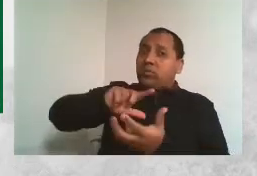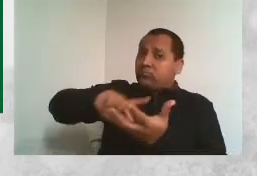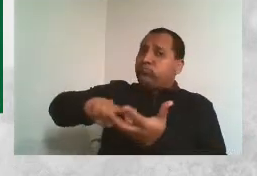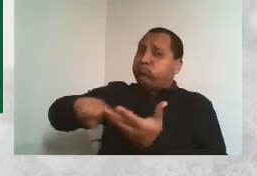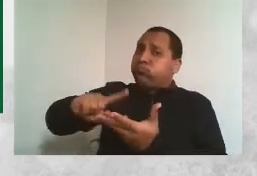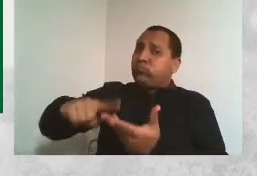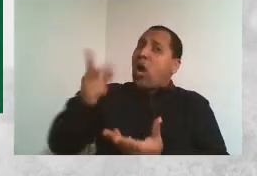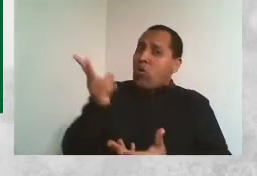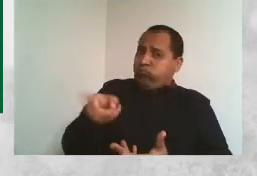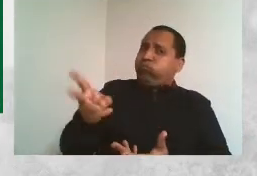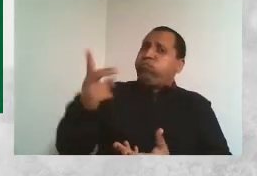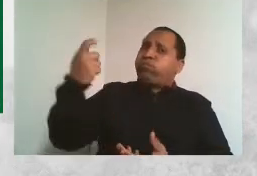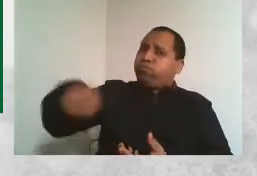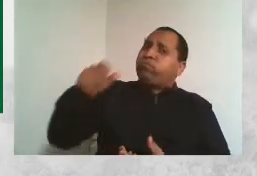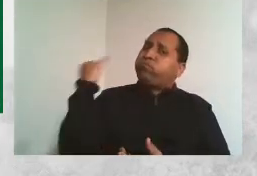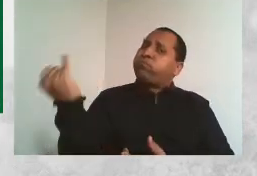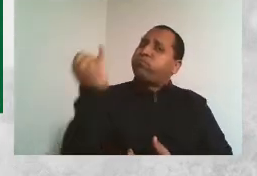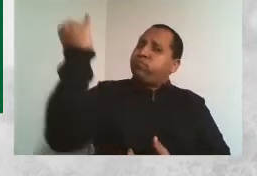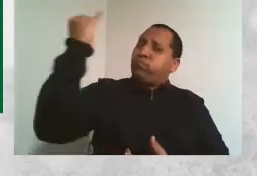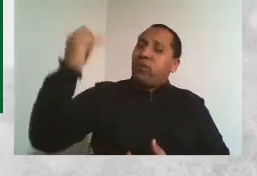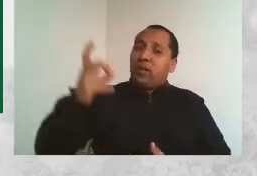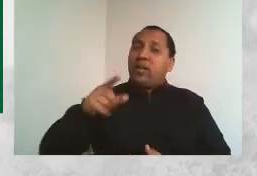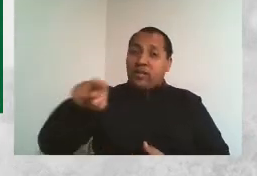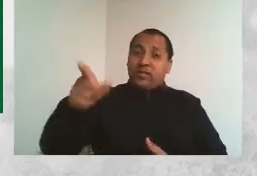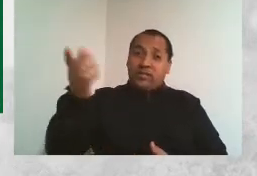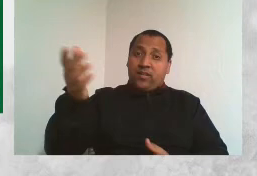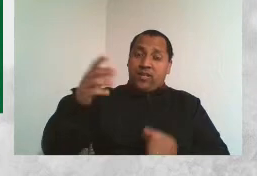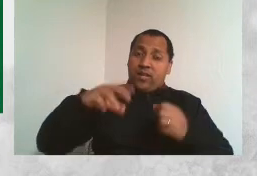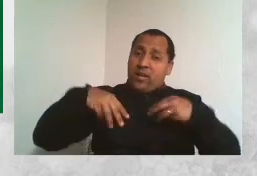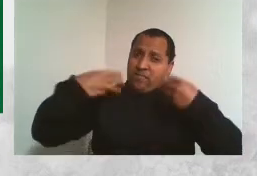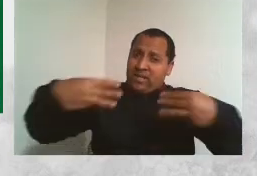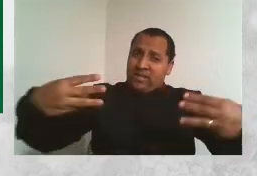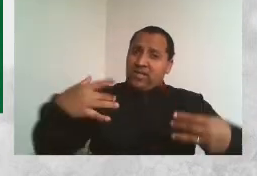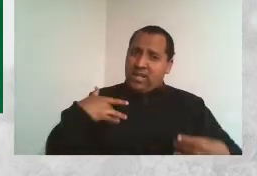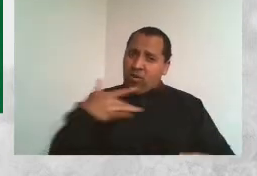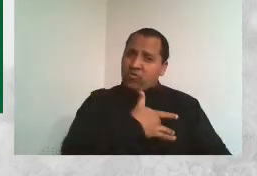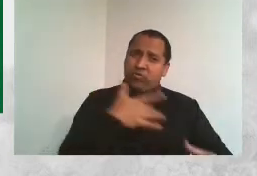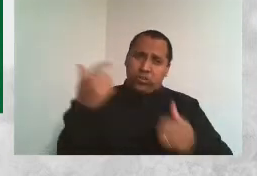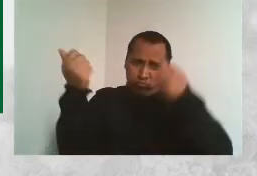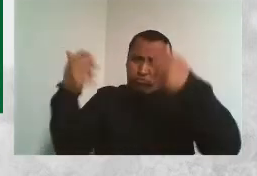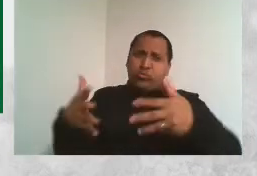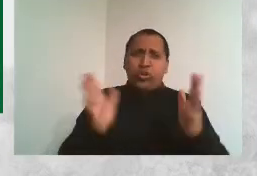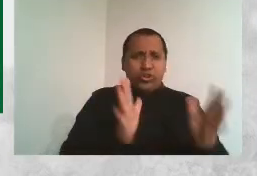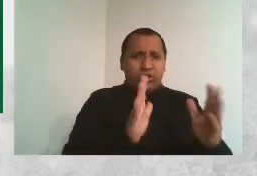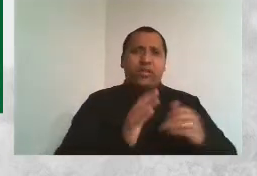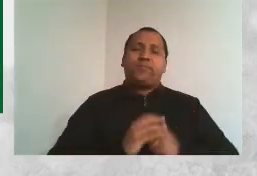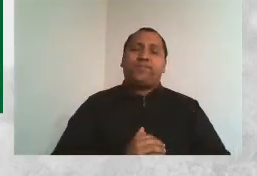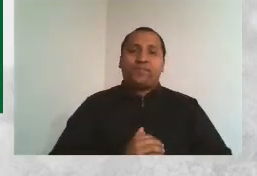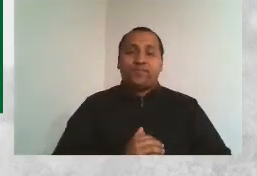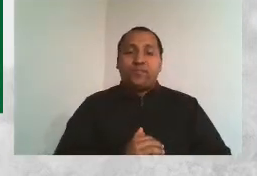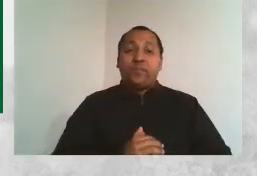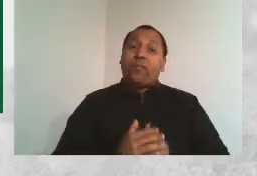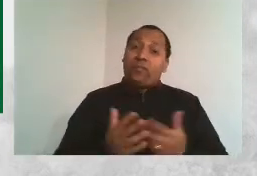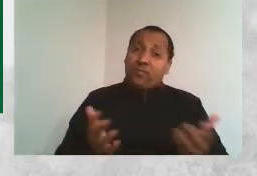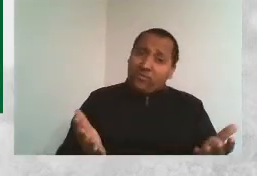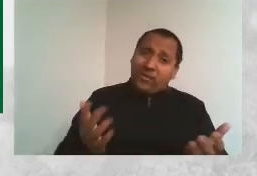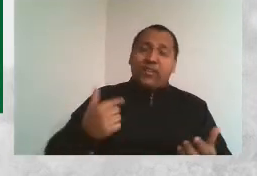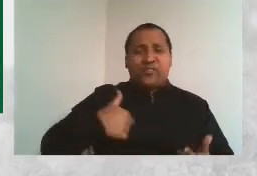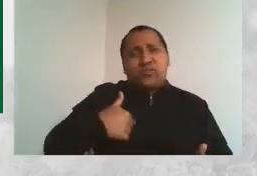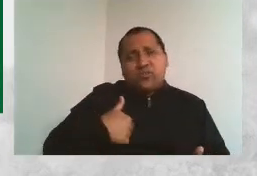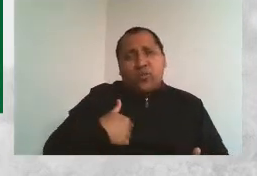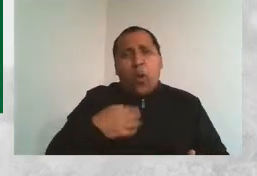ser tomadas e que estão preconizadas pelo Ministério da Saúde. Eu acho